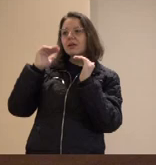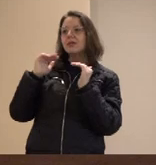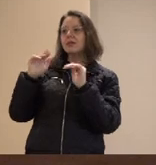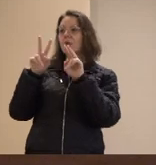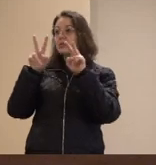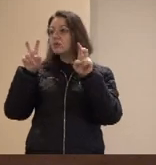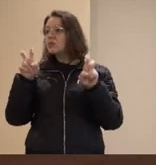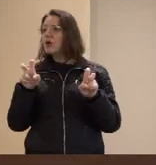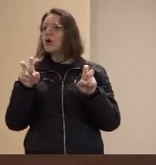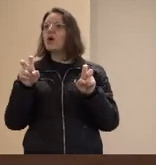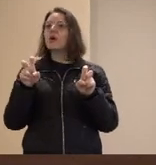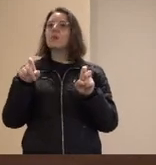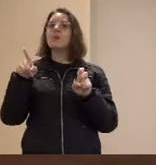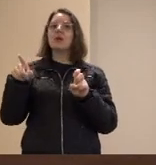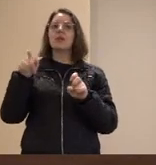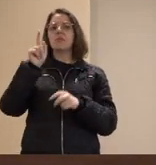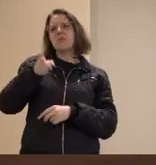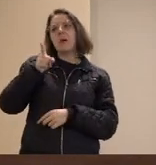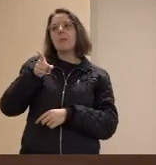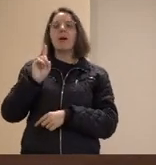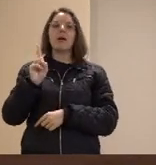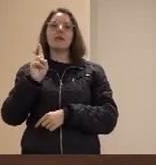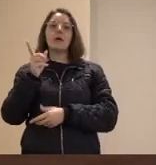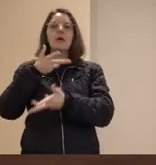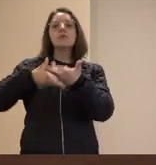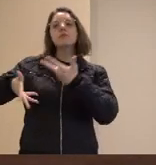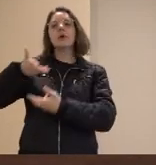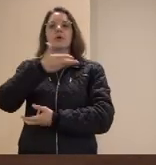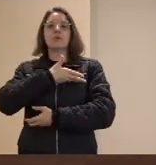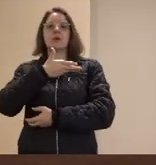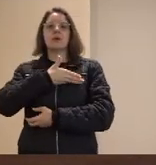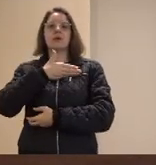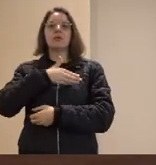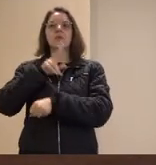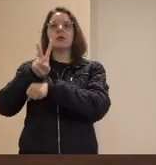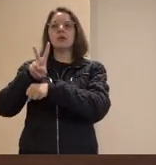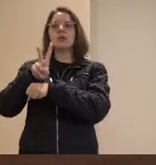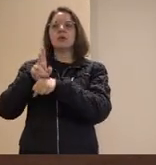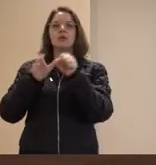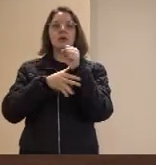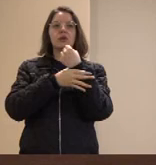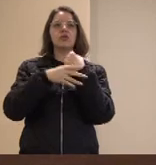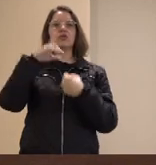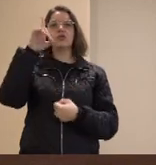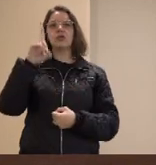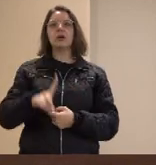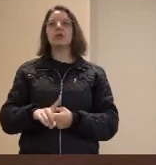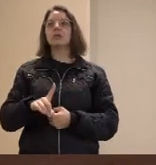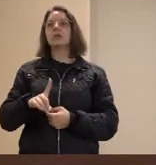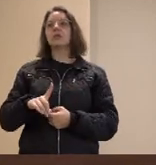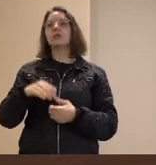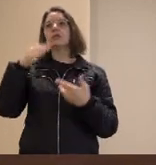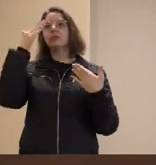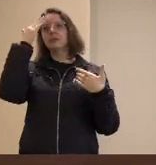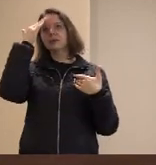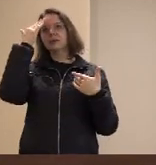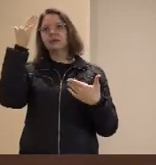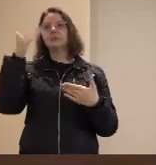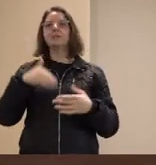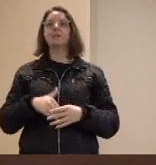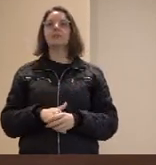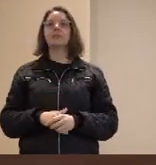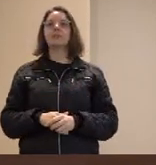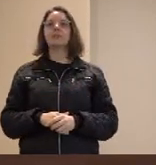na forma amigável de proteção e garantia de direitos. Muito, muito